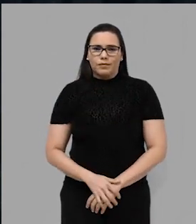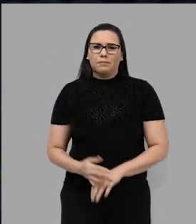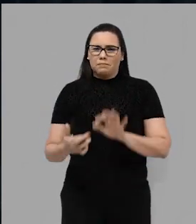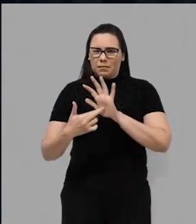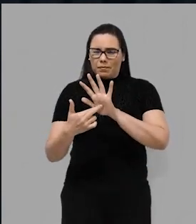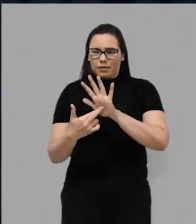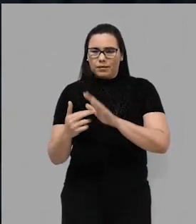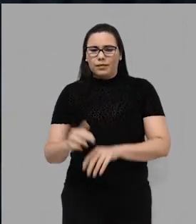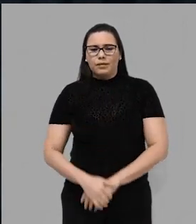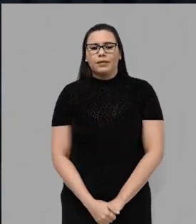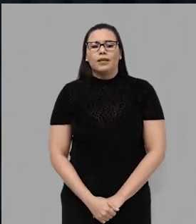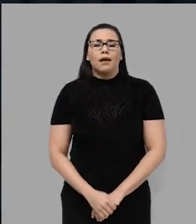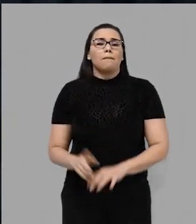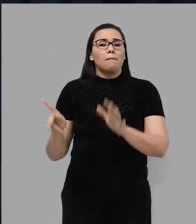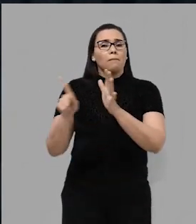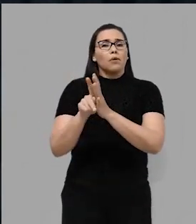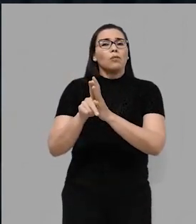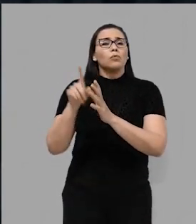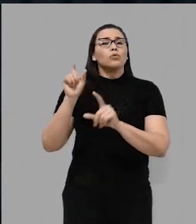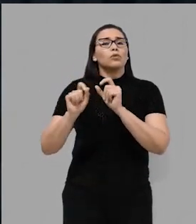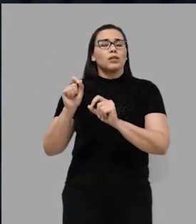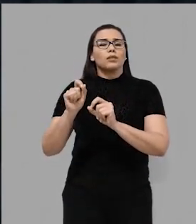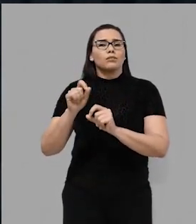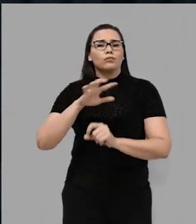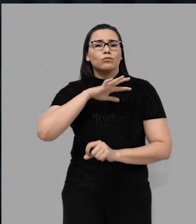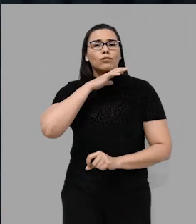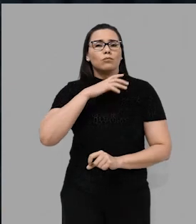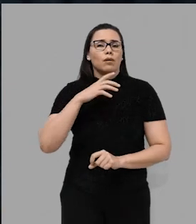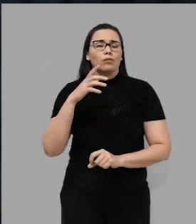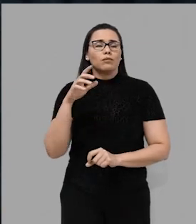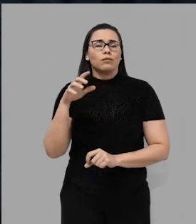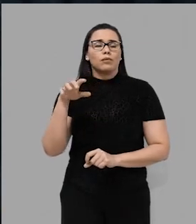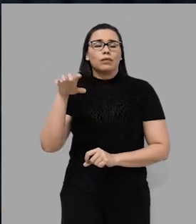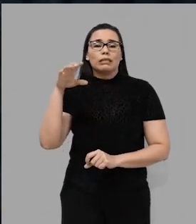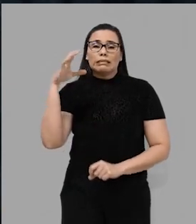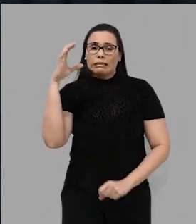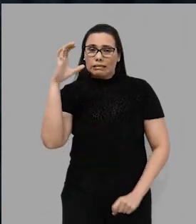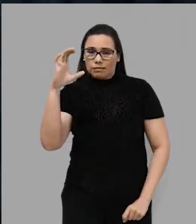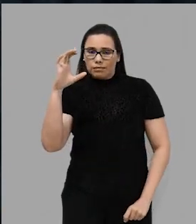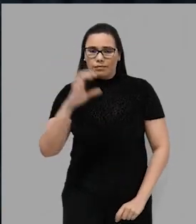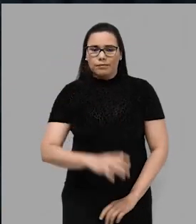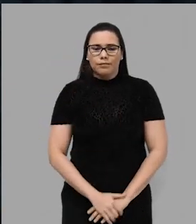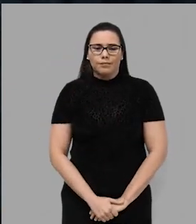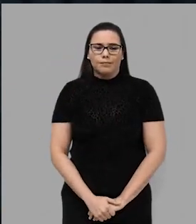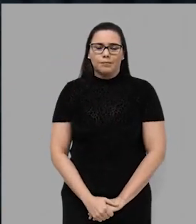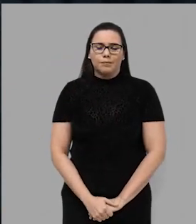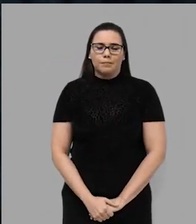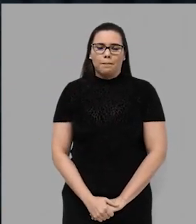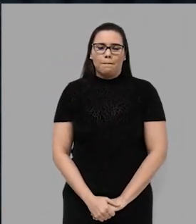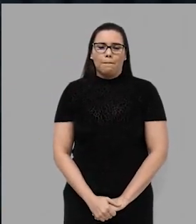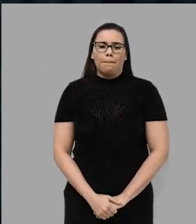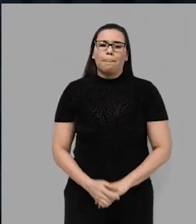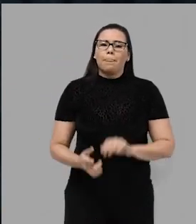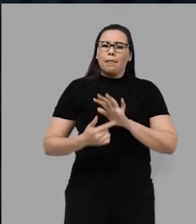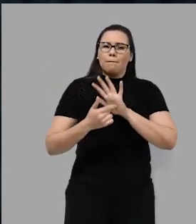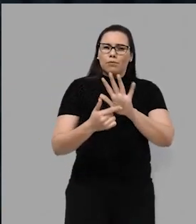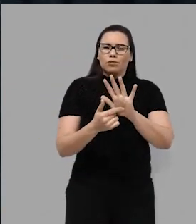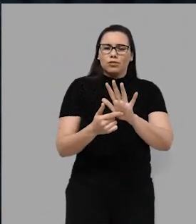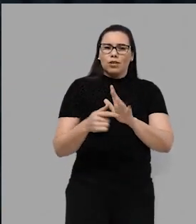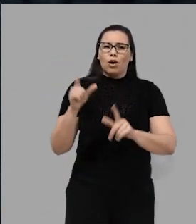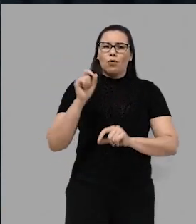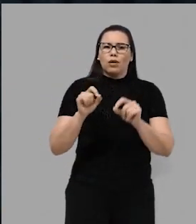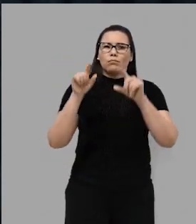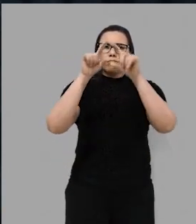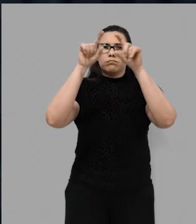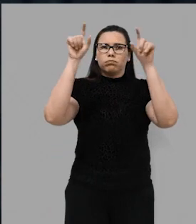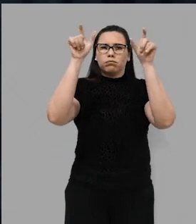exclusiva da espécie C. Está um pouco confuso? Vamos mostrar para vocês aqui a árvore filogenética das